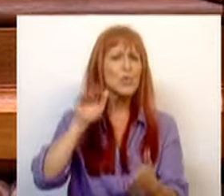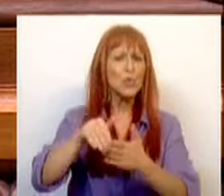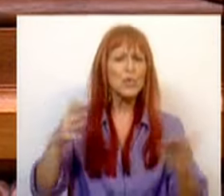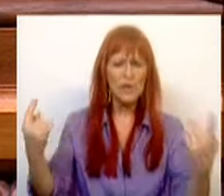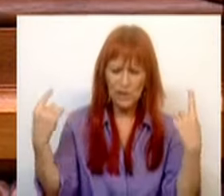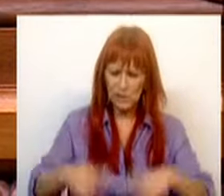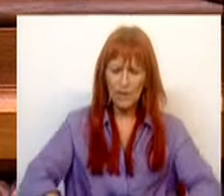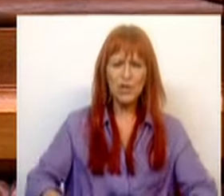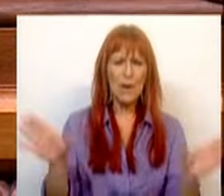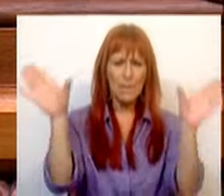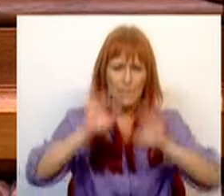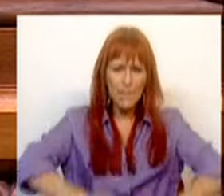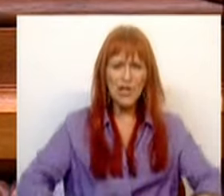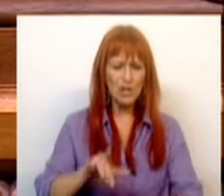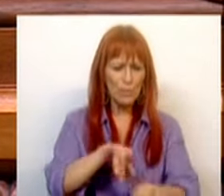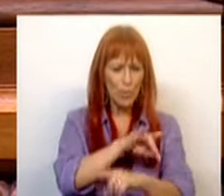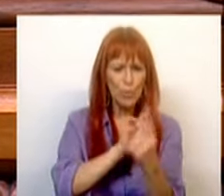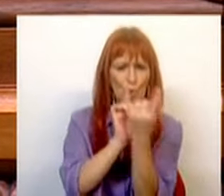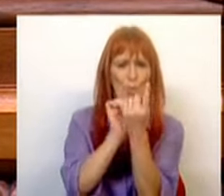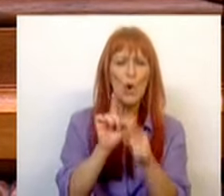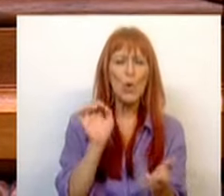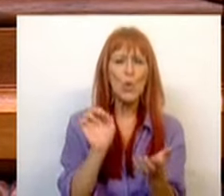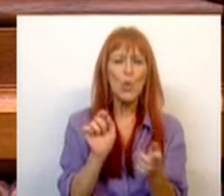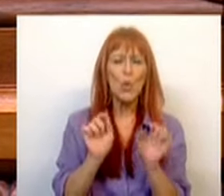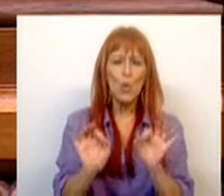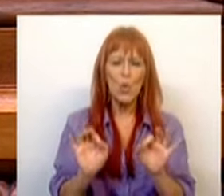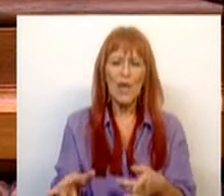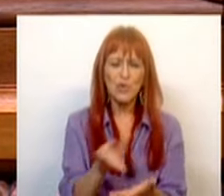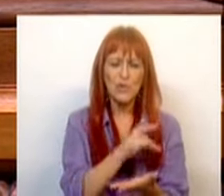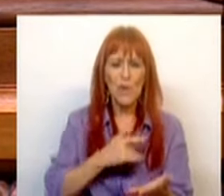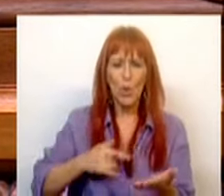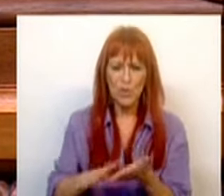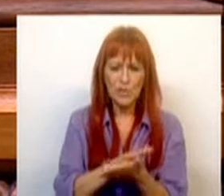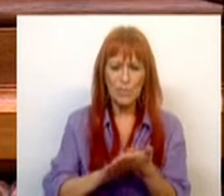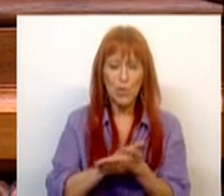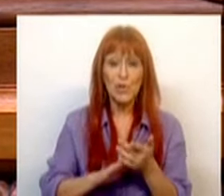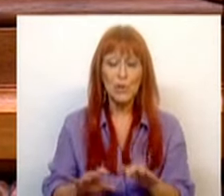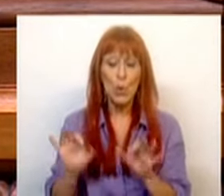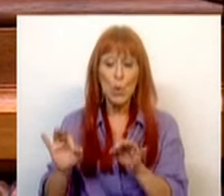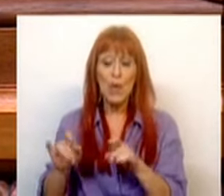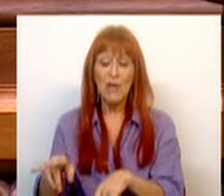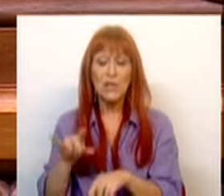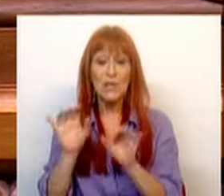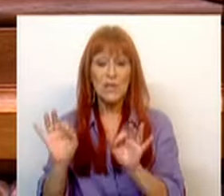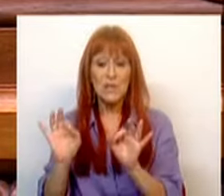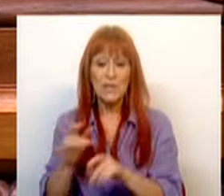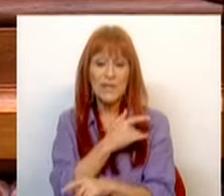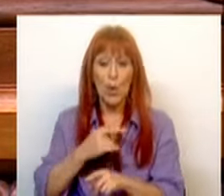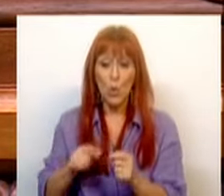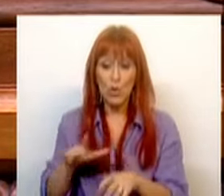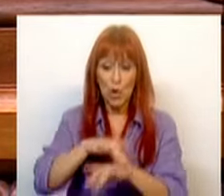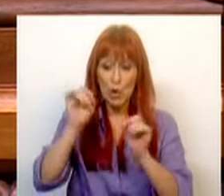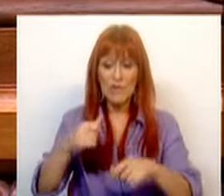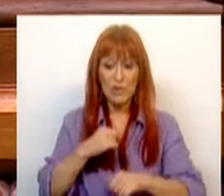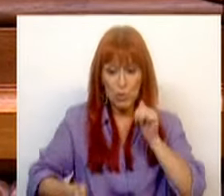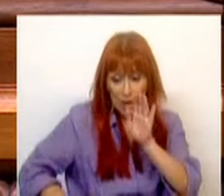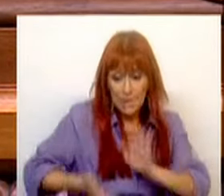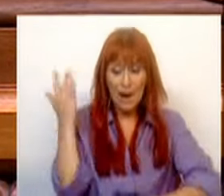Temos hoje mais consultas nos cuidados de saúde primários, temos mais consultas nos cuidados de saúde hospitalares, temos mais